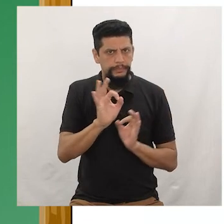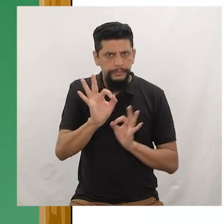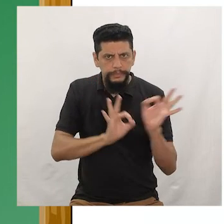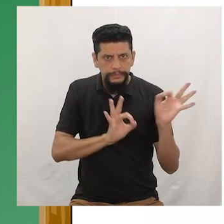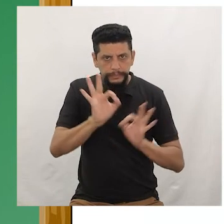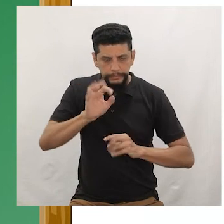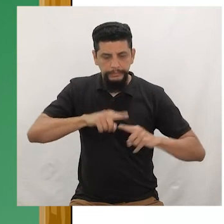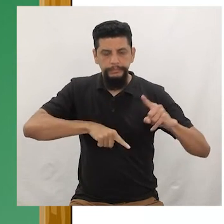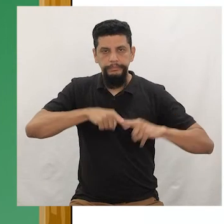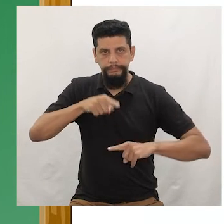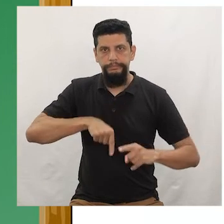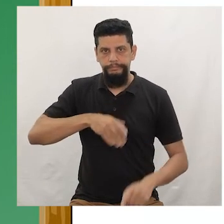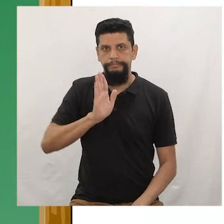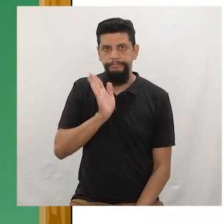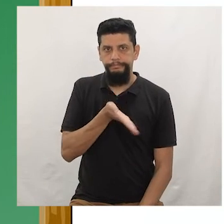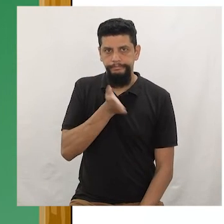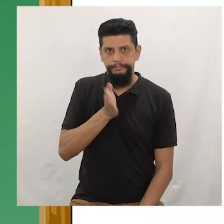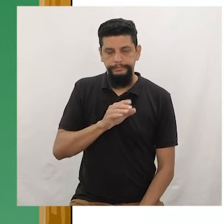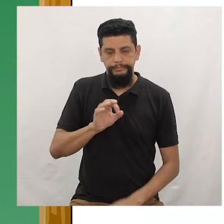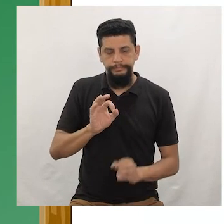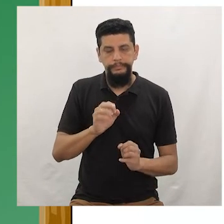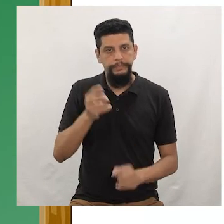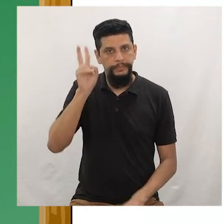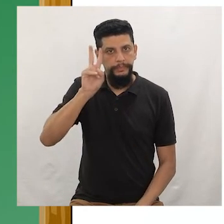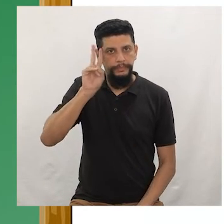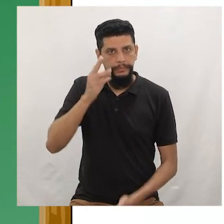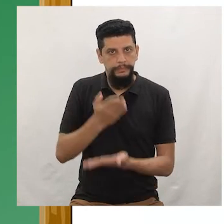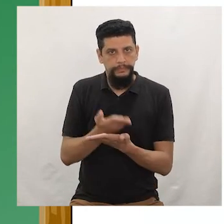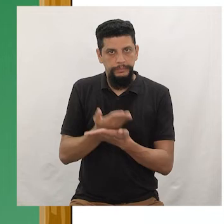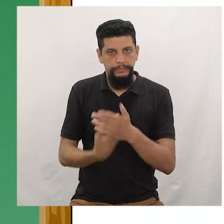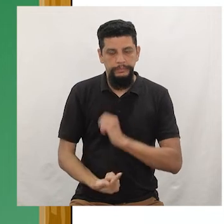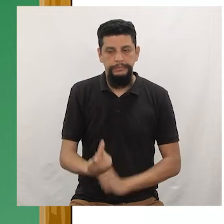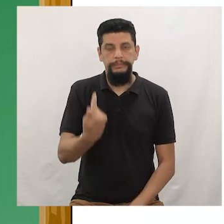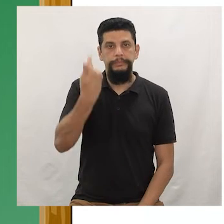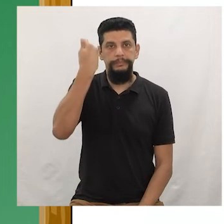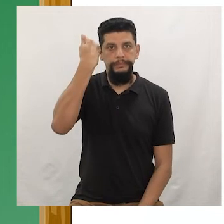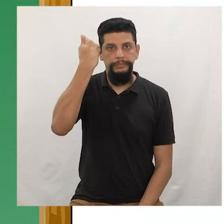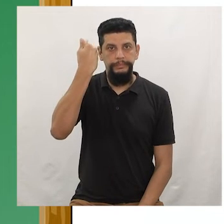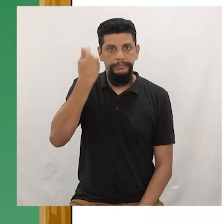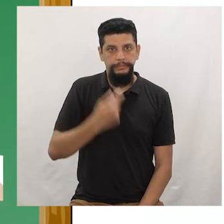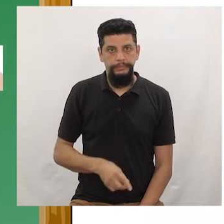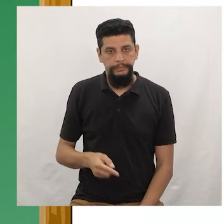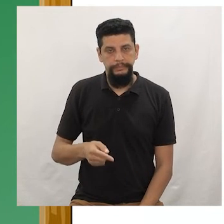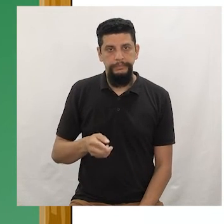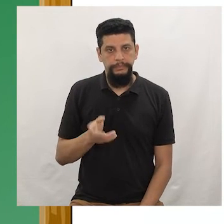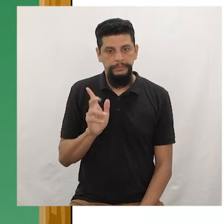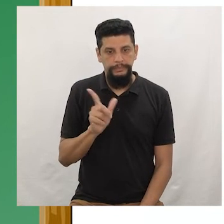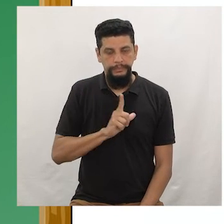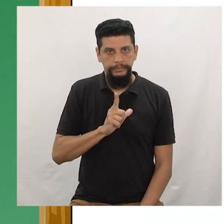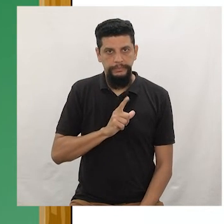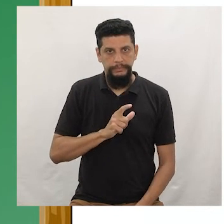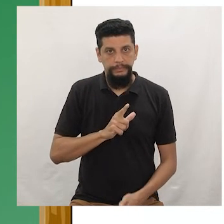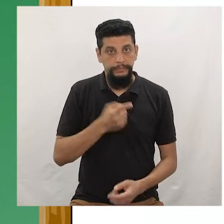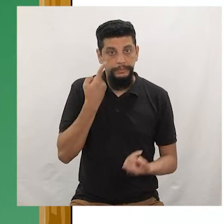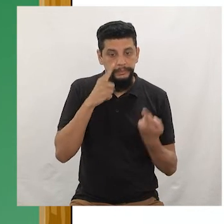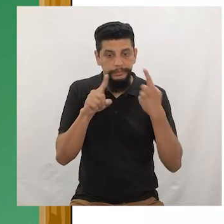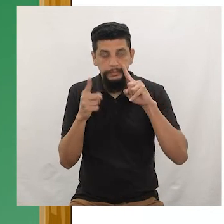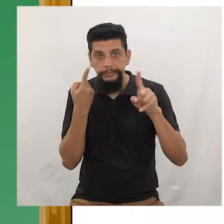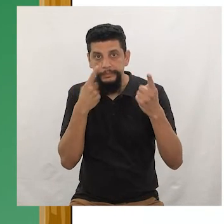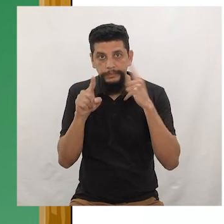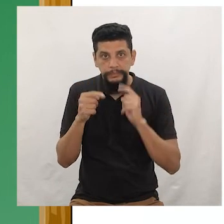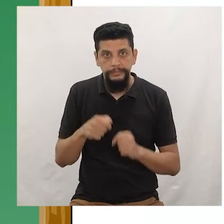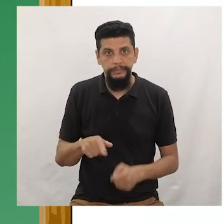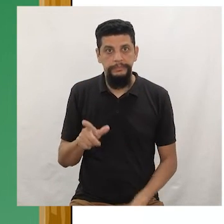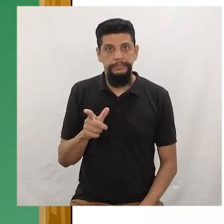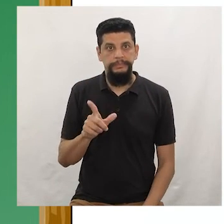Nós organizamos os nossos materiais, nós recordamos a aula anterior, nós tivemos uma